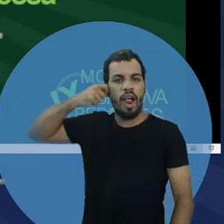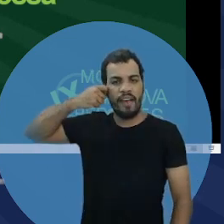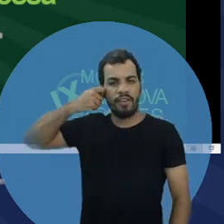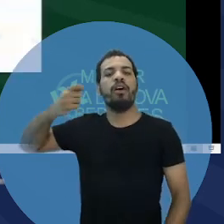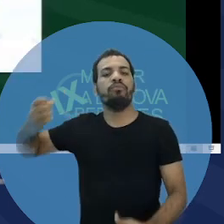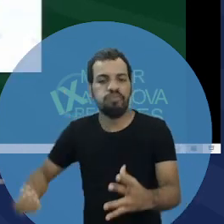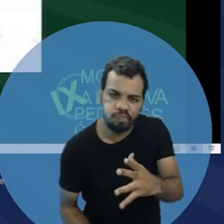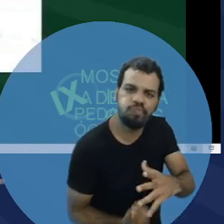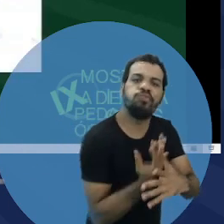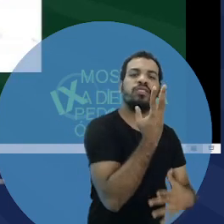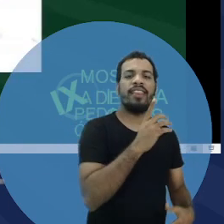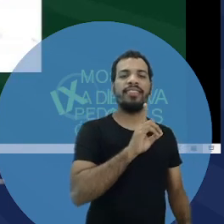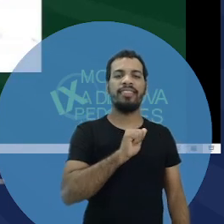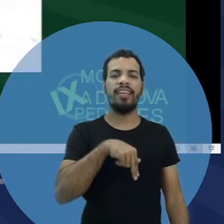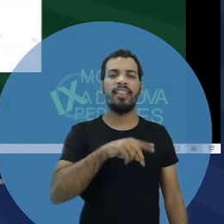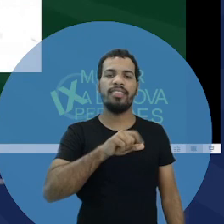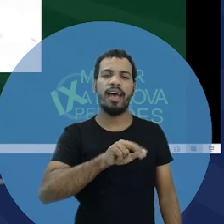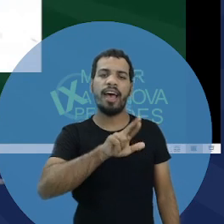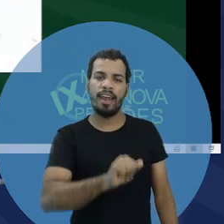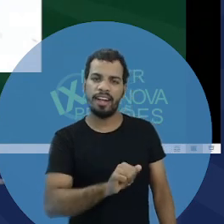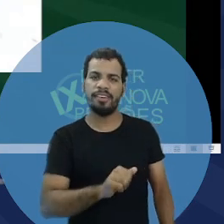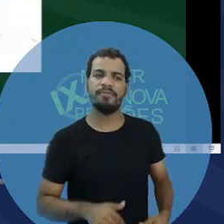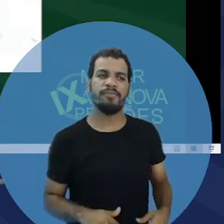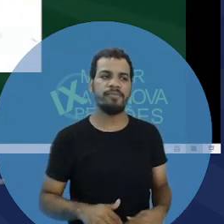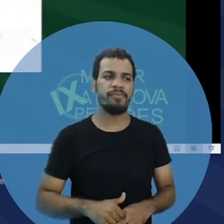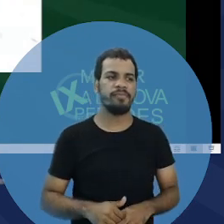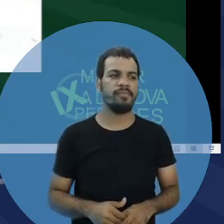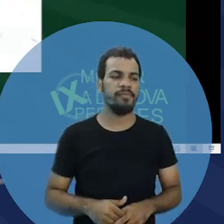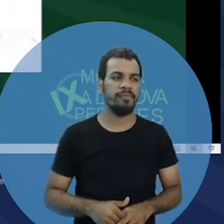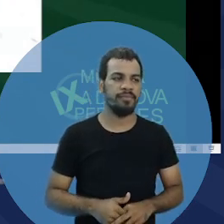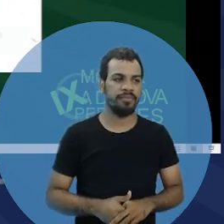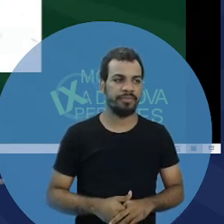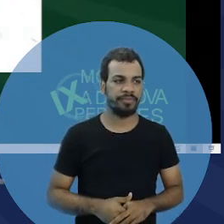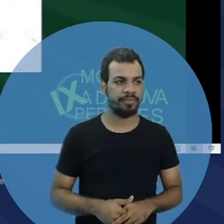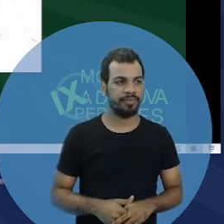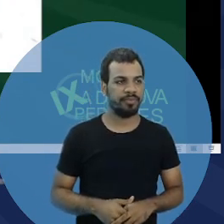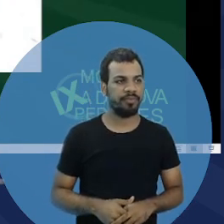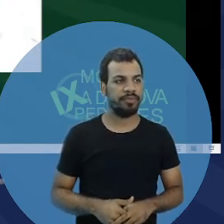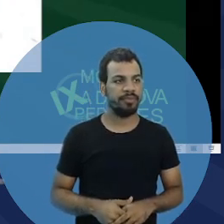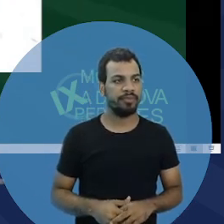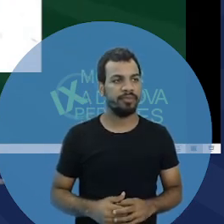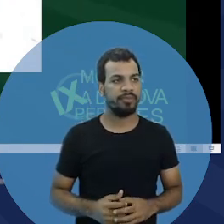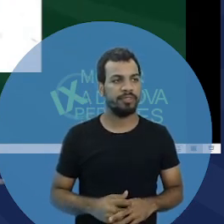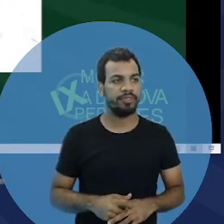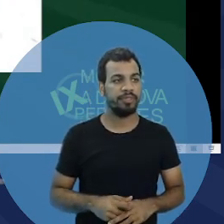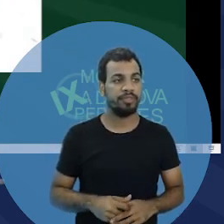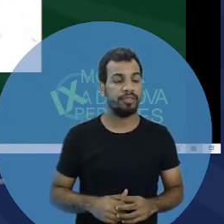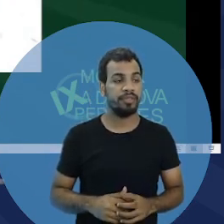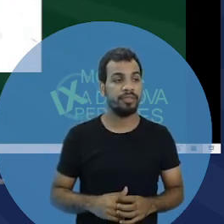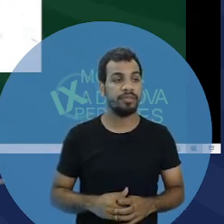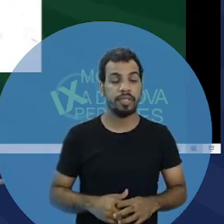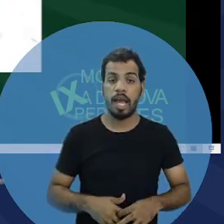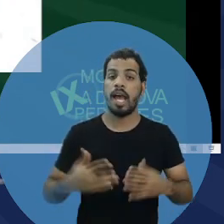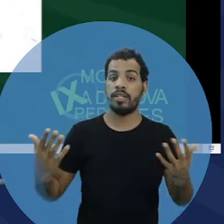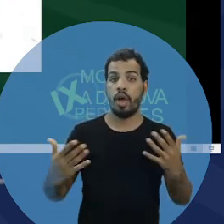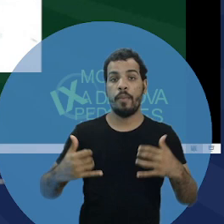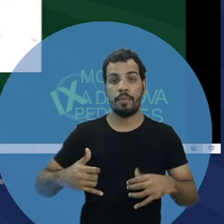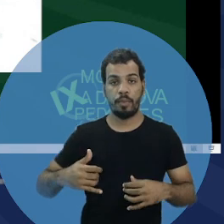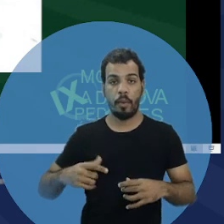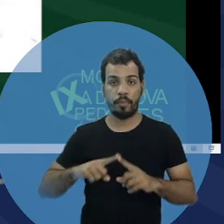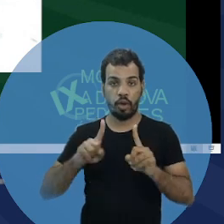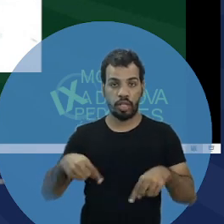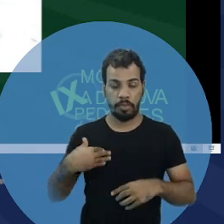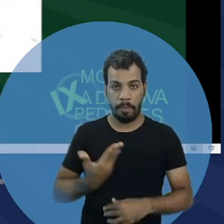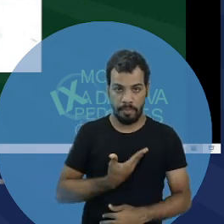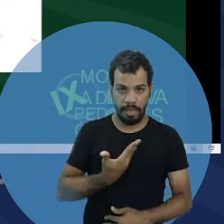passar. E aí é uma imagem, tá certo, do projeto da minha colega, minha amiga Márcia Moura, e